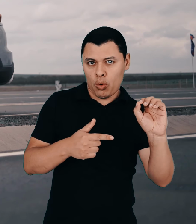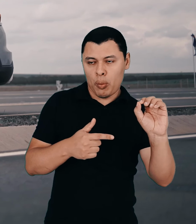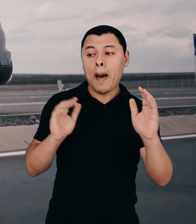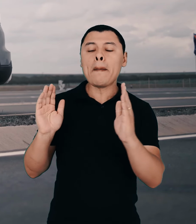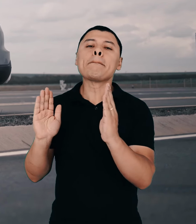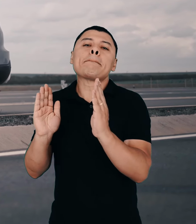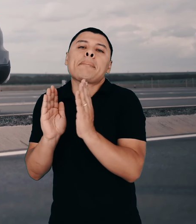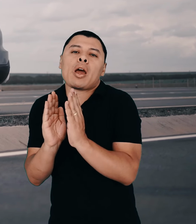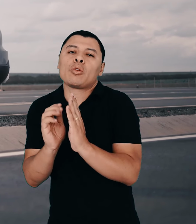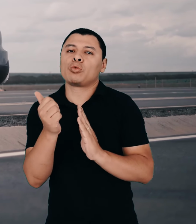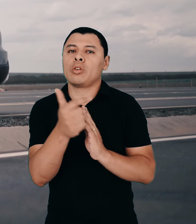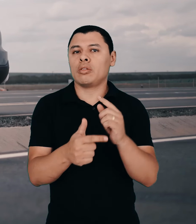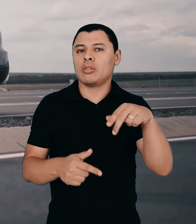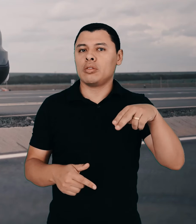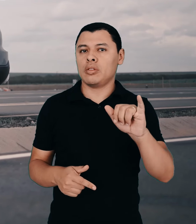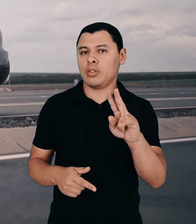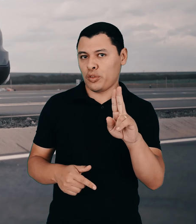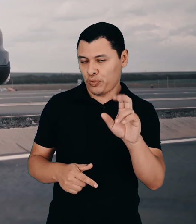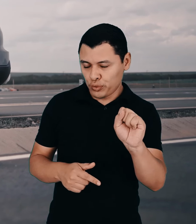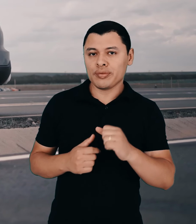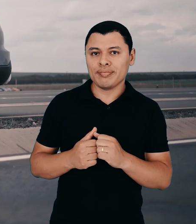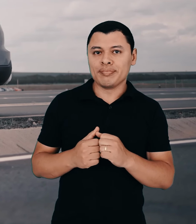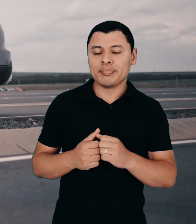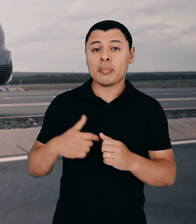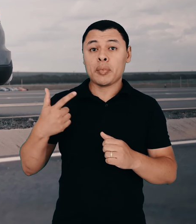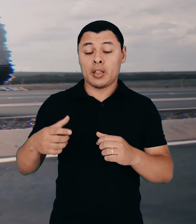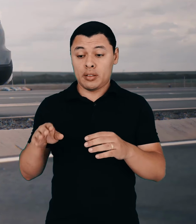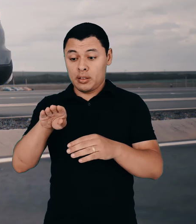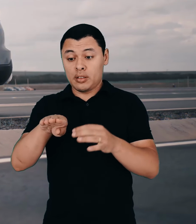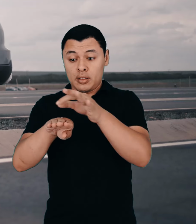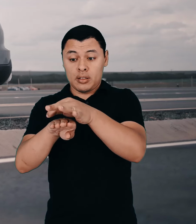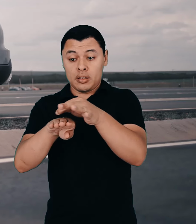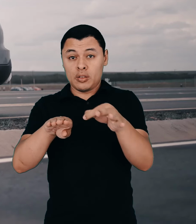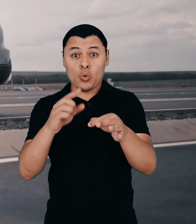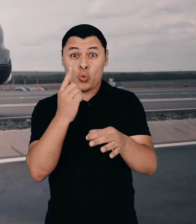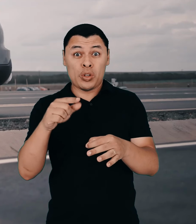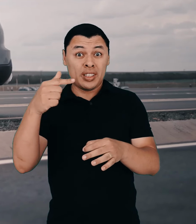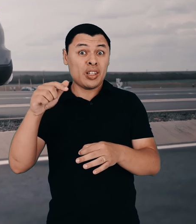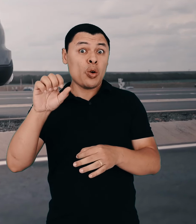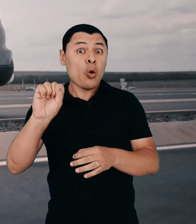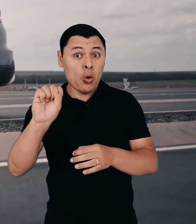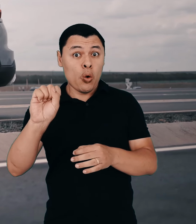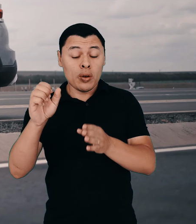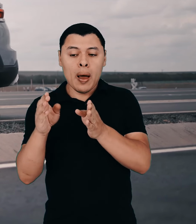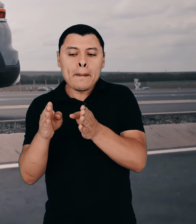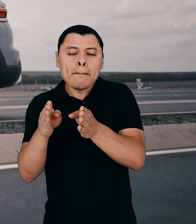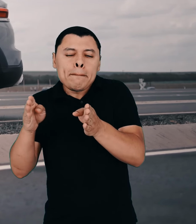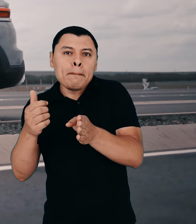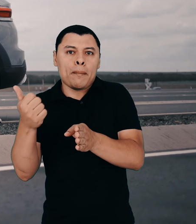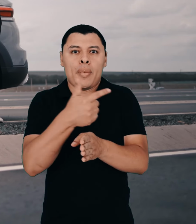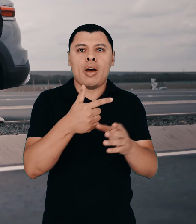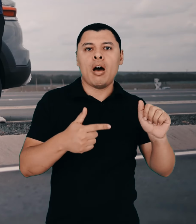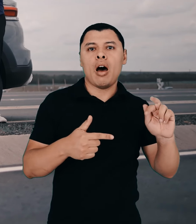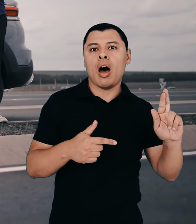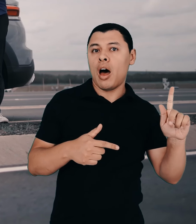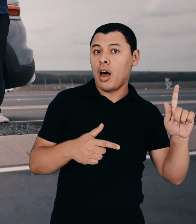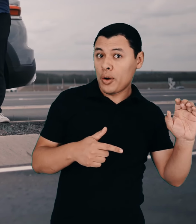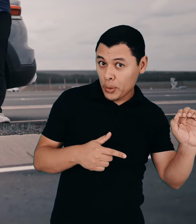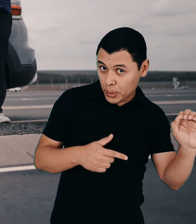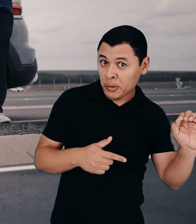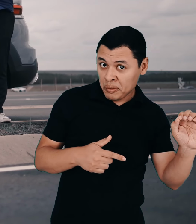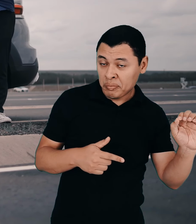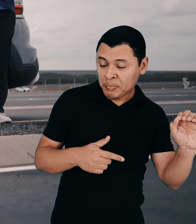centímetros a menos do que o Nivus. A largura de 1,78 m desse veículo aqui, 6 centímetros mais largo que o Argo, então já muda bem aí a